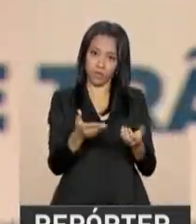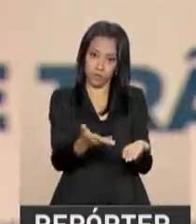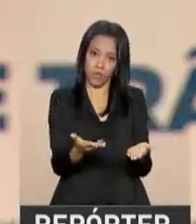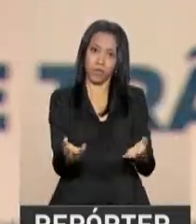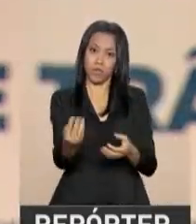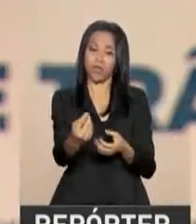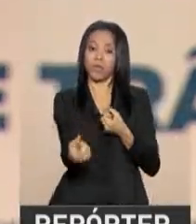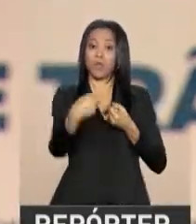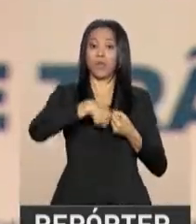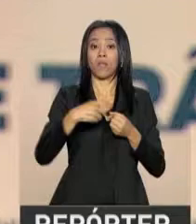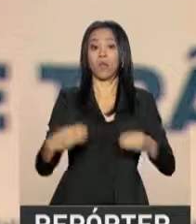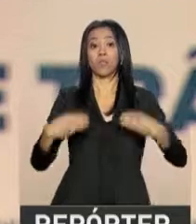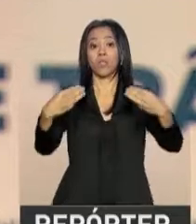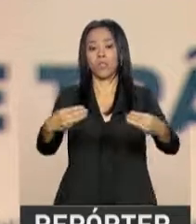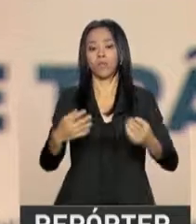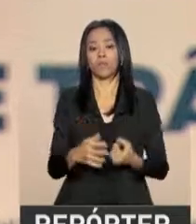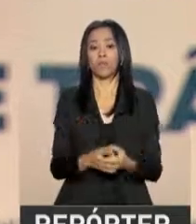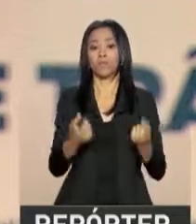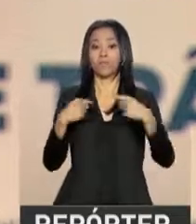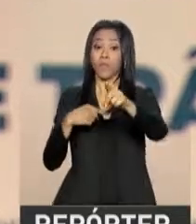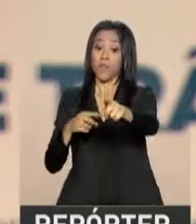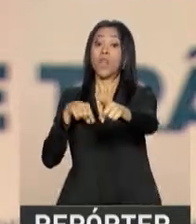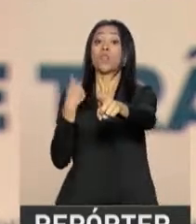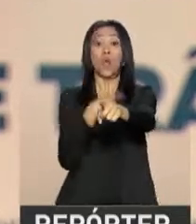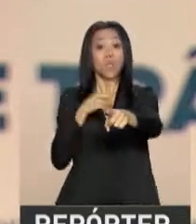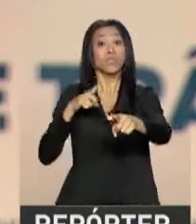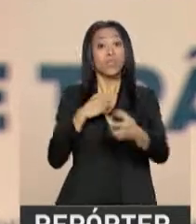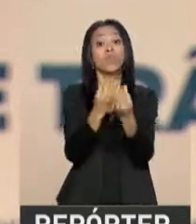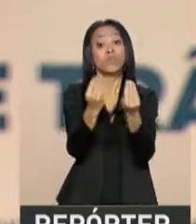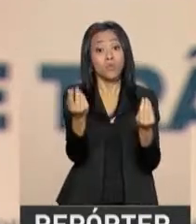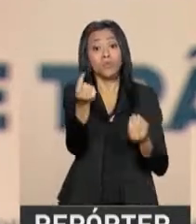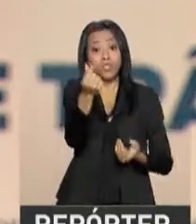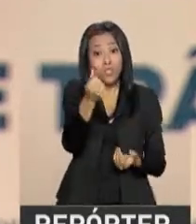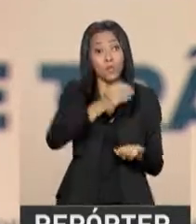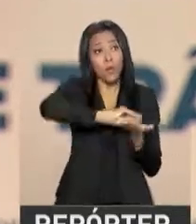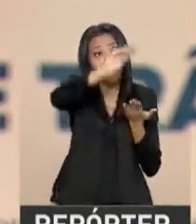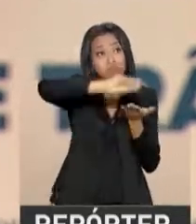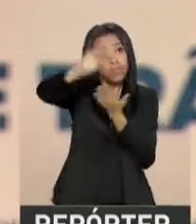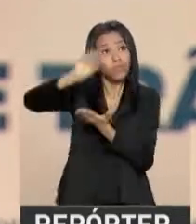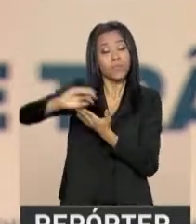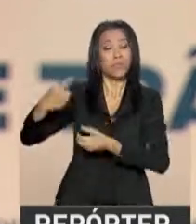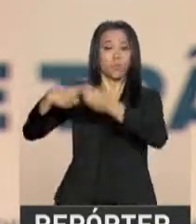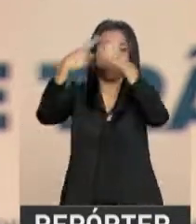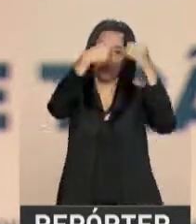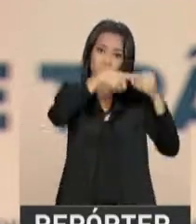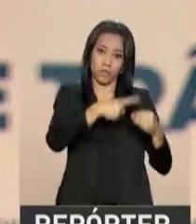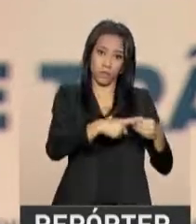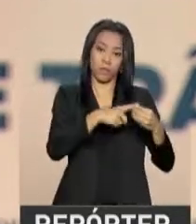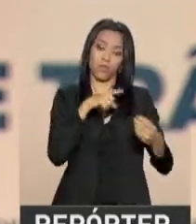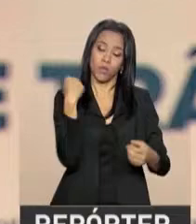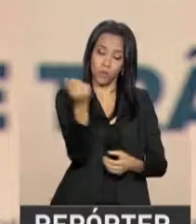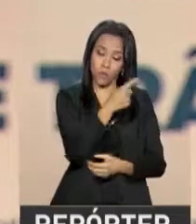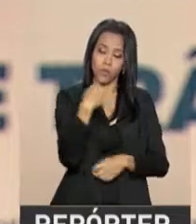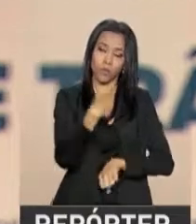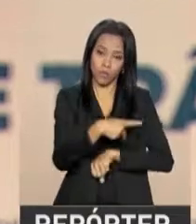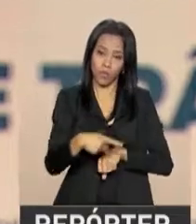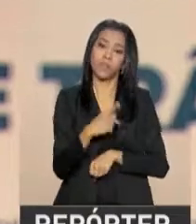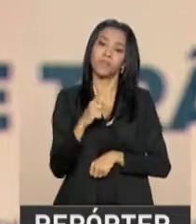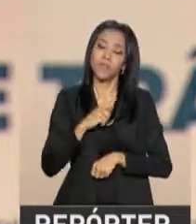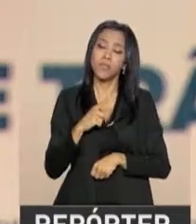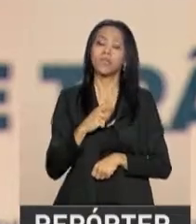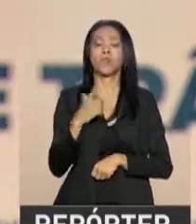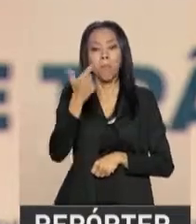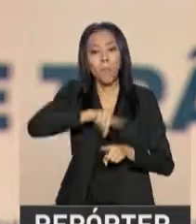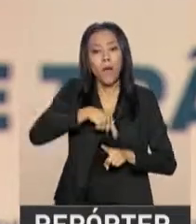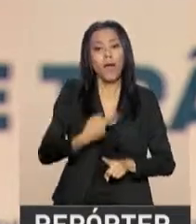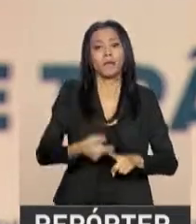com muito dinheiro a ser disponibilizado aos municípios para que efetivamente no nosso país tenhamos mais políticas